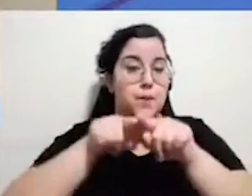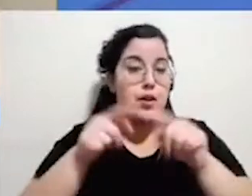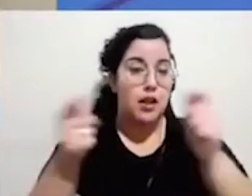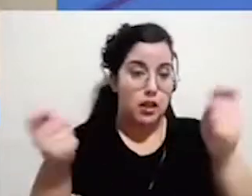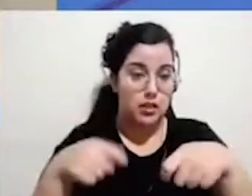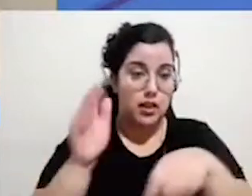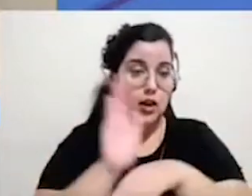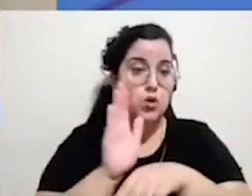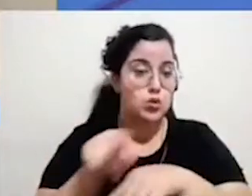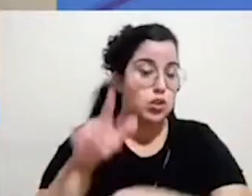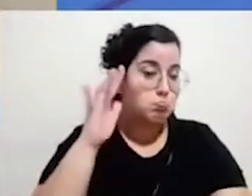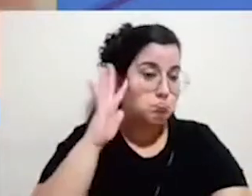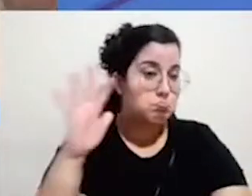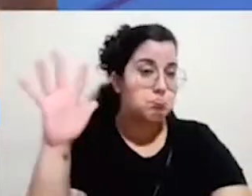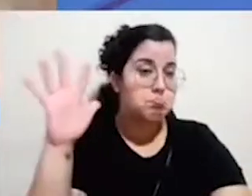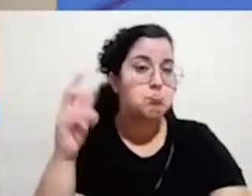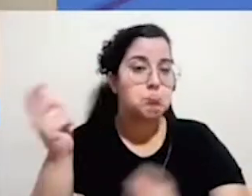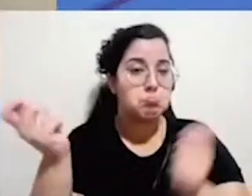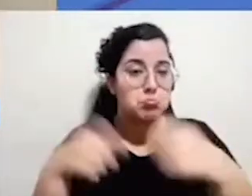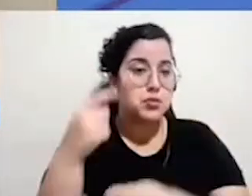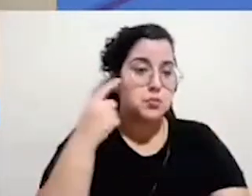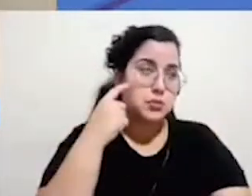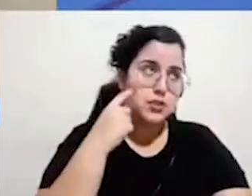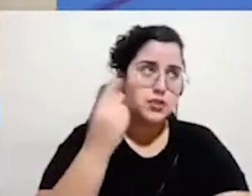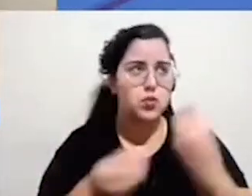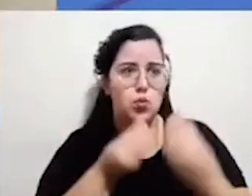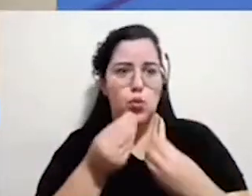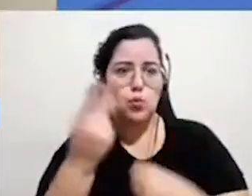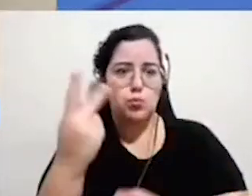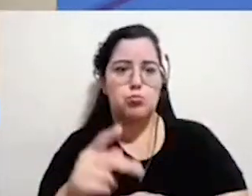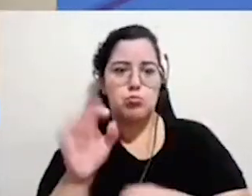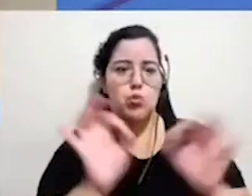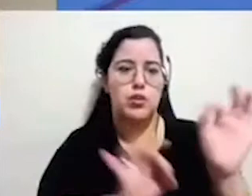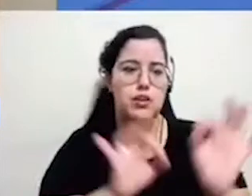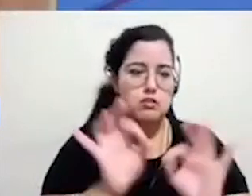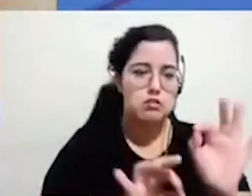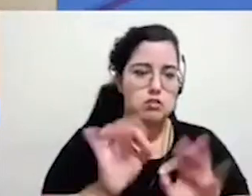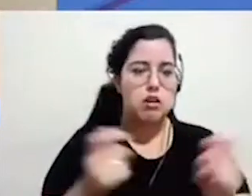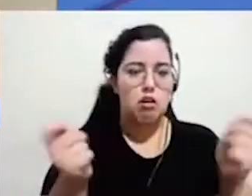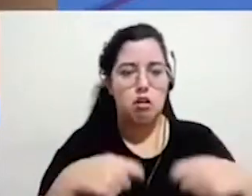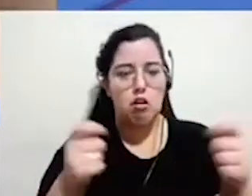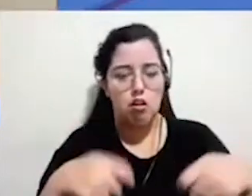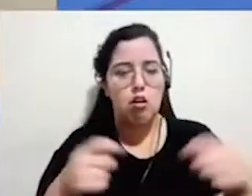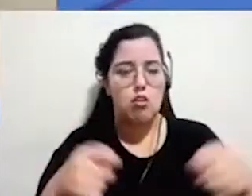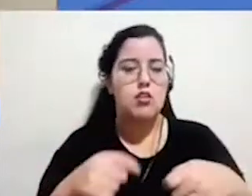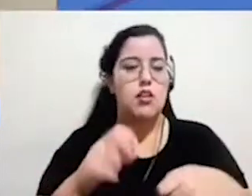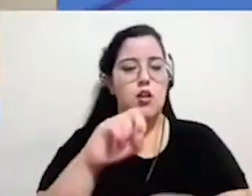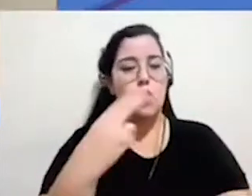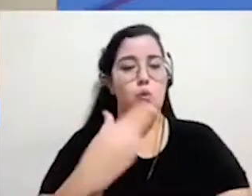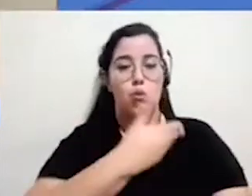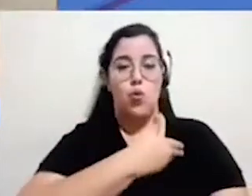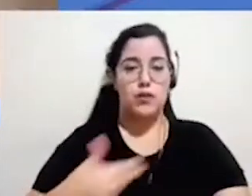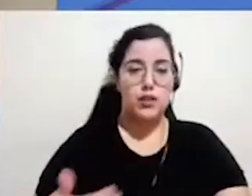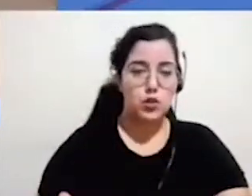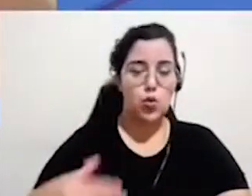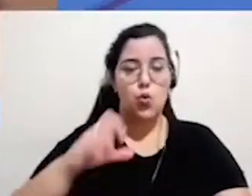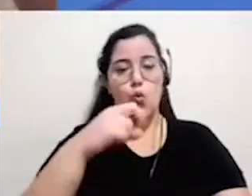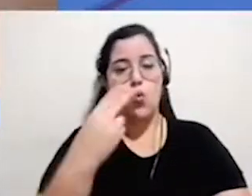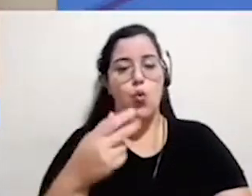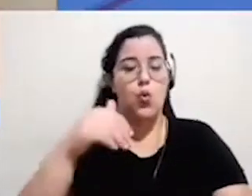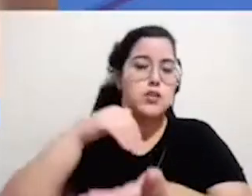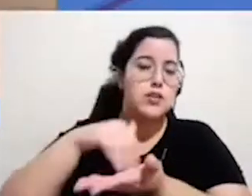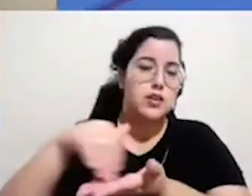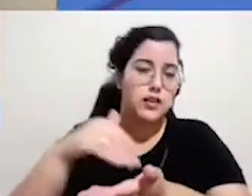ajudá-la a pensar, se o próprio Estado se organizar para isso, se o governador, o secretário de Desenvolvimento Econômico,